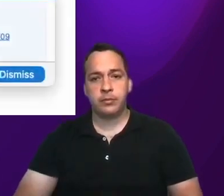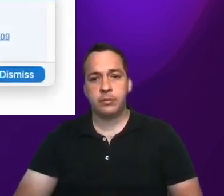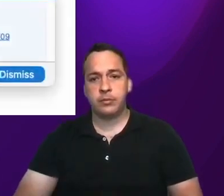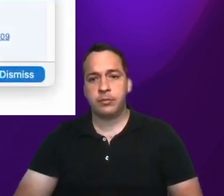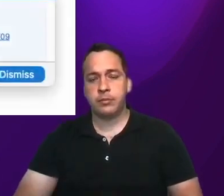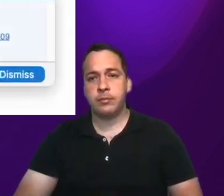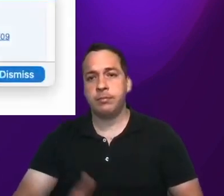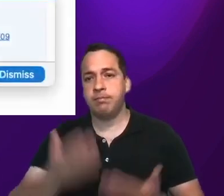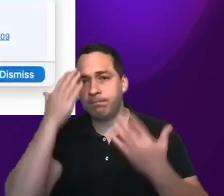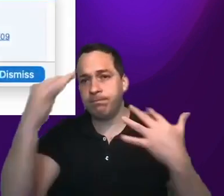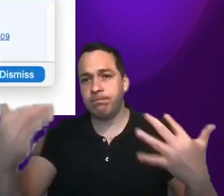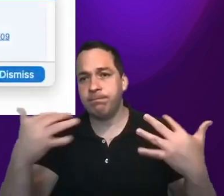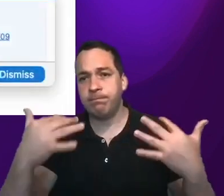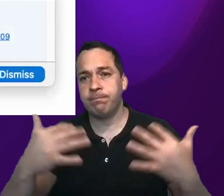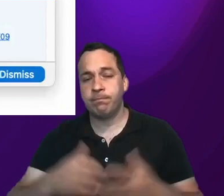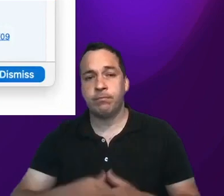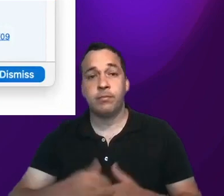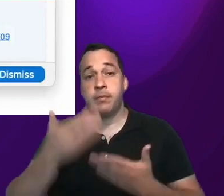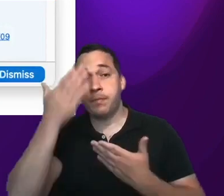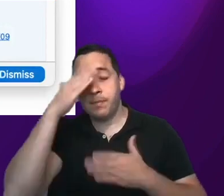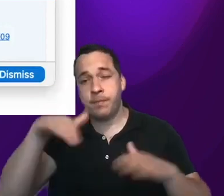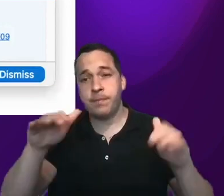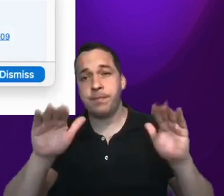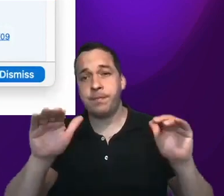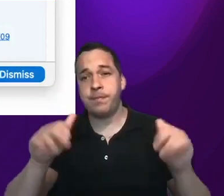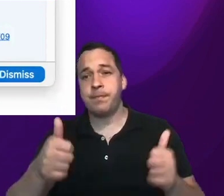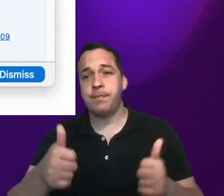atenção. Obrigada.